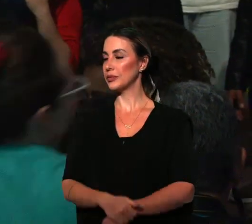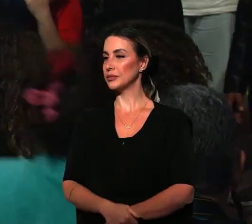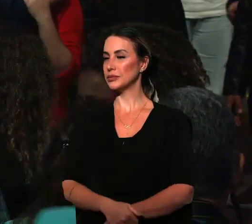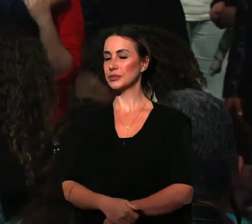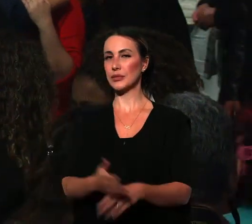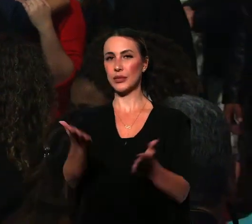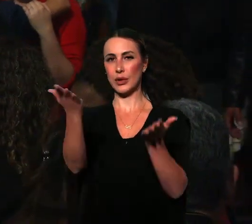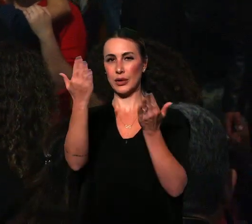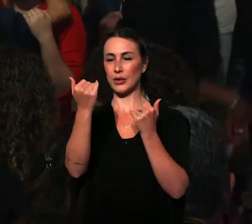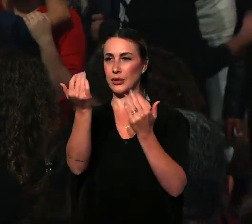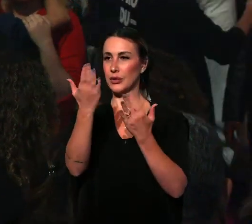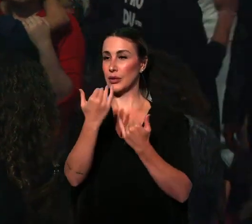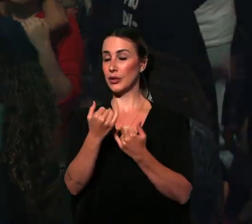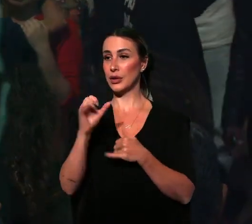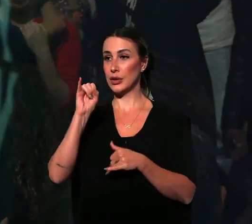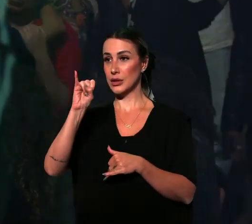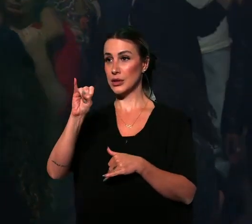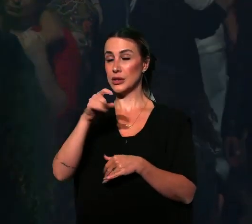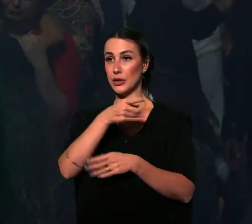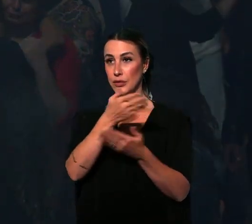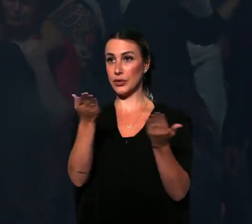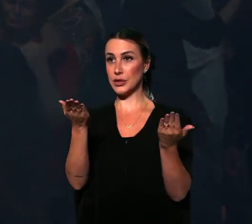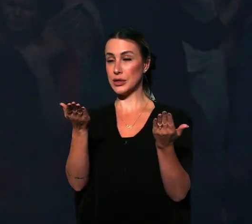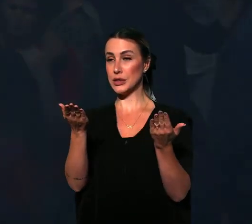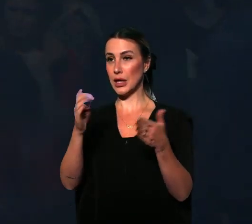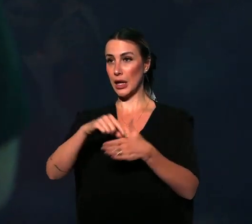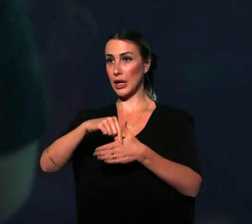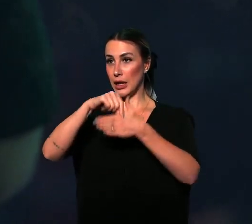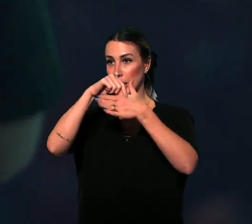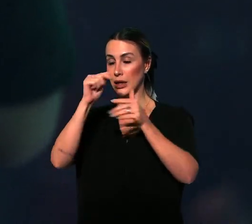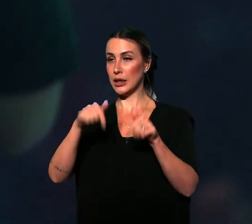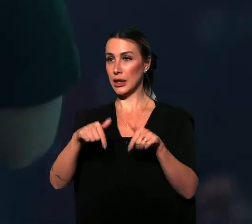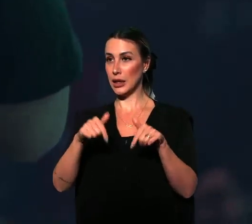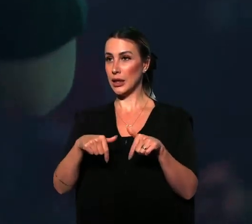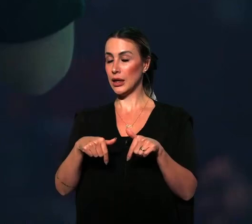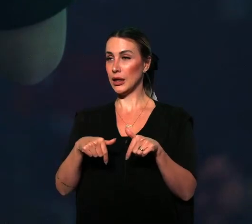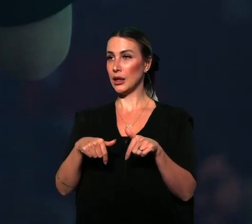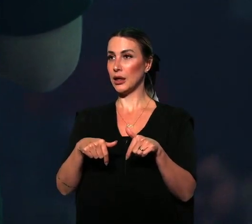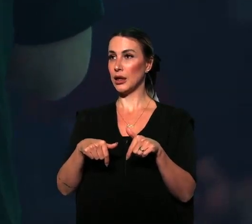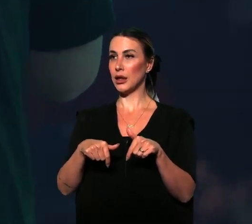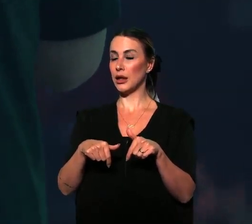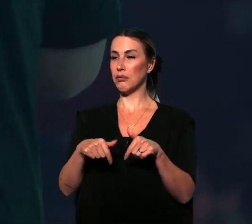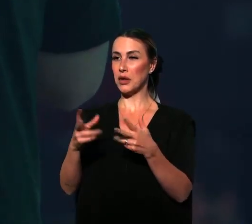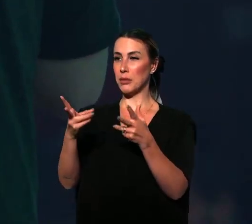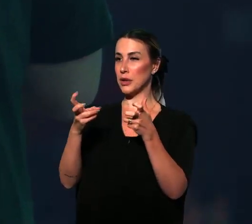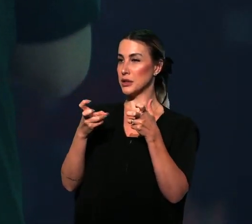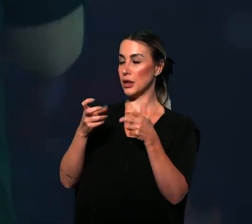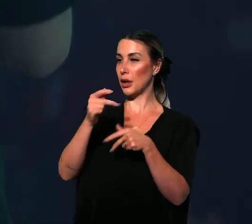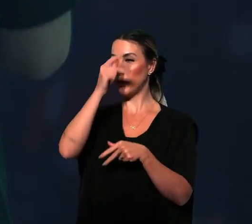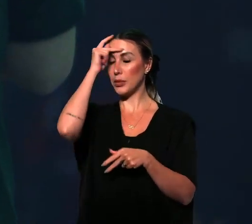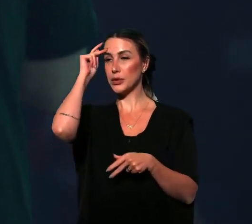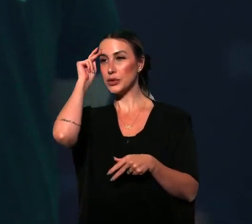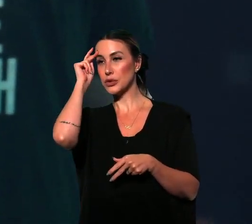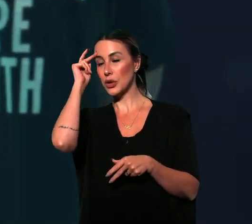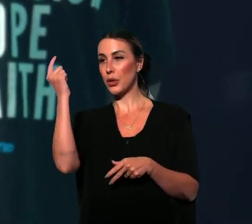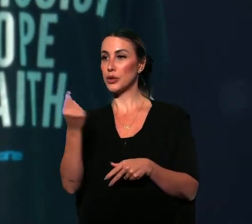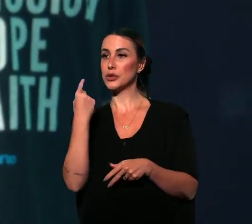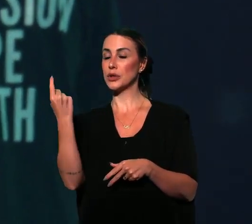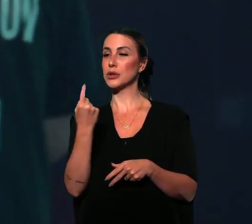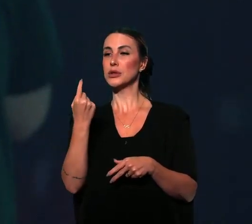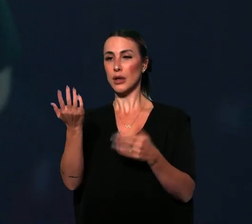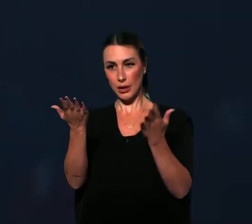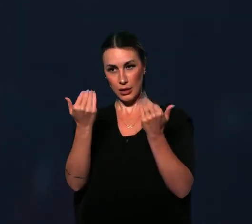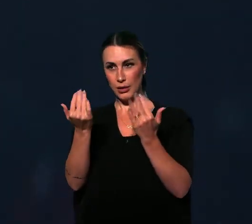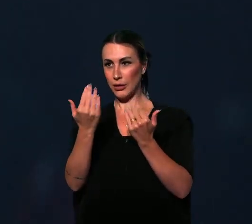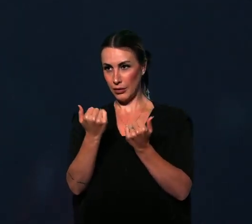Pode vir. E se você é líder nessa igreja, está vendo alguém sozinho aqui na frente, nós somos o corpo de Cristo. Se faltou algum voluntário, a